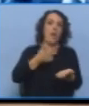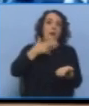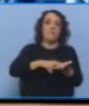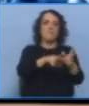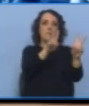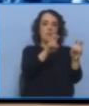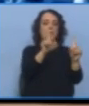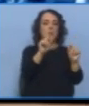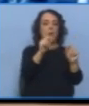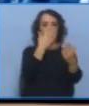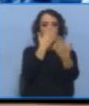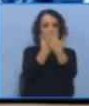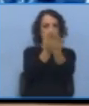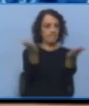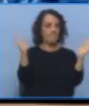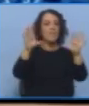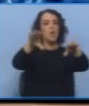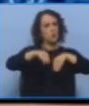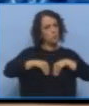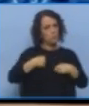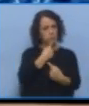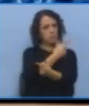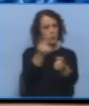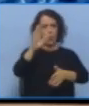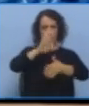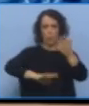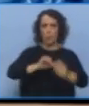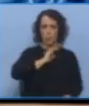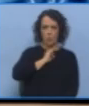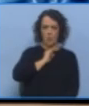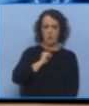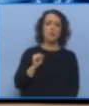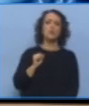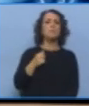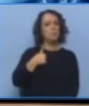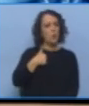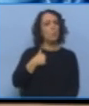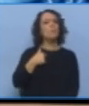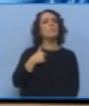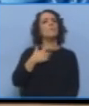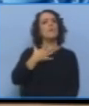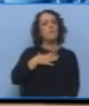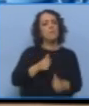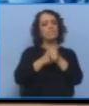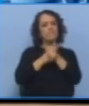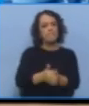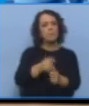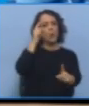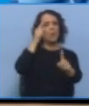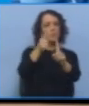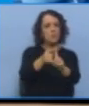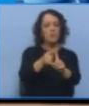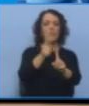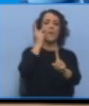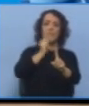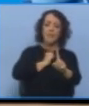sobretudo, assumi-lo perante os outros. E disse perante os meus colegas: eu pretendo cumprir um propósito de vida que é ser verdadeiro.